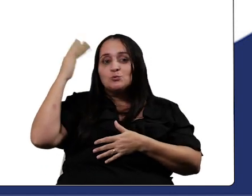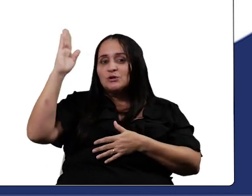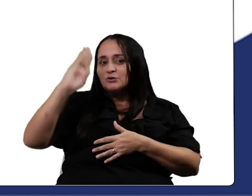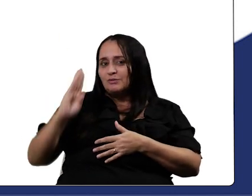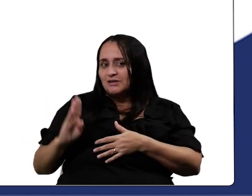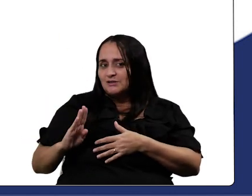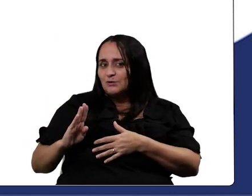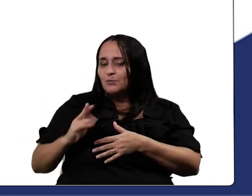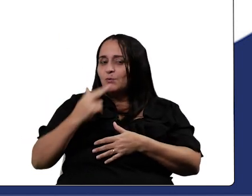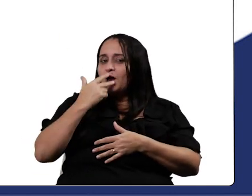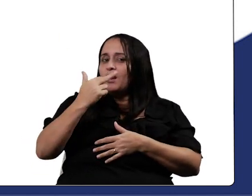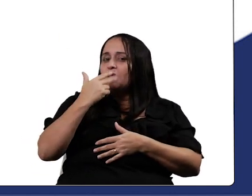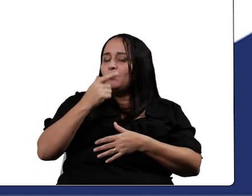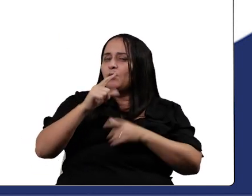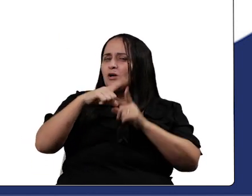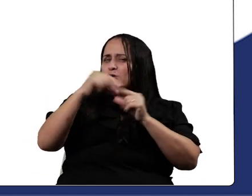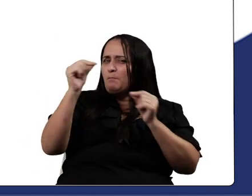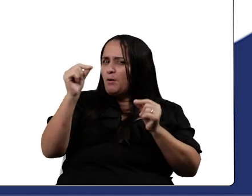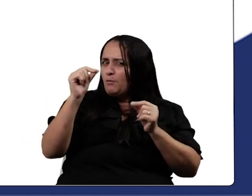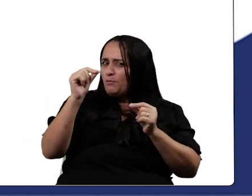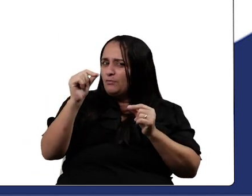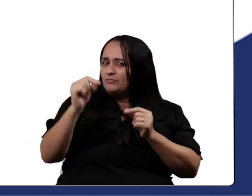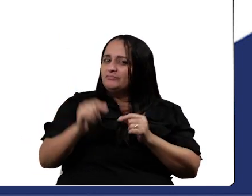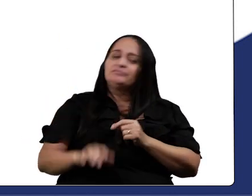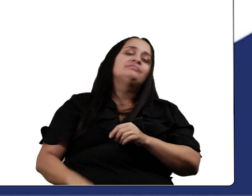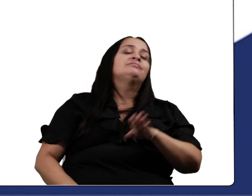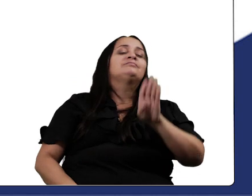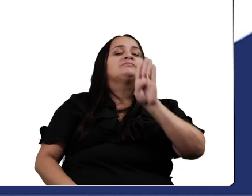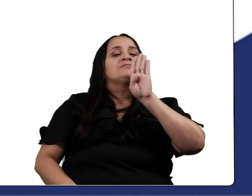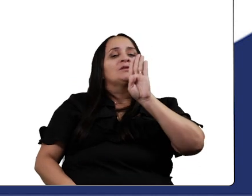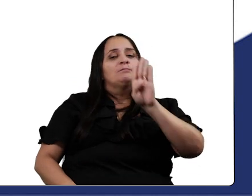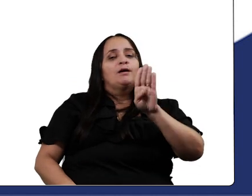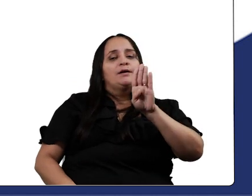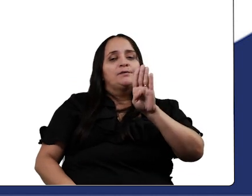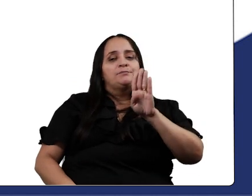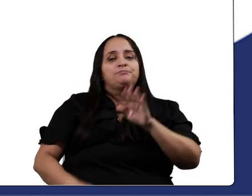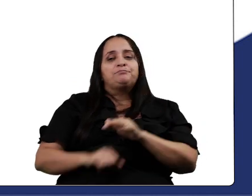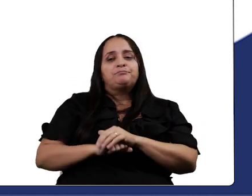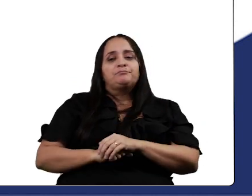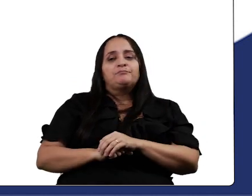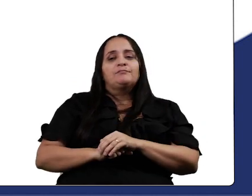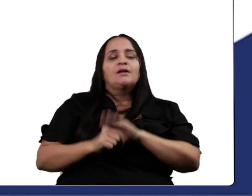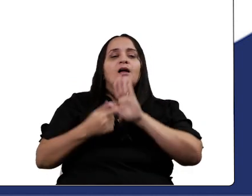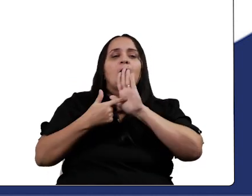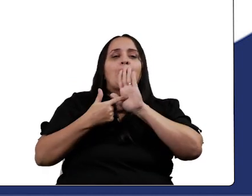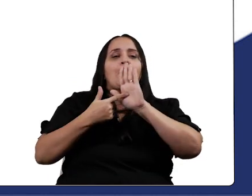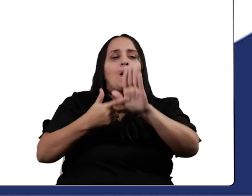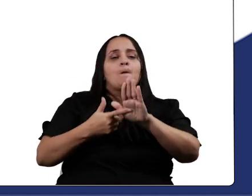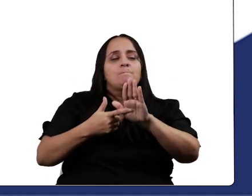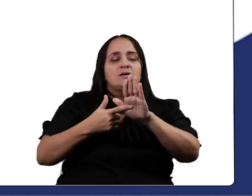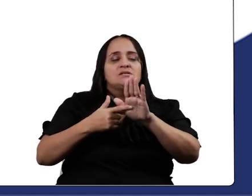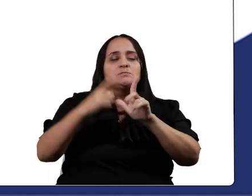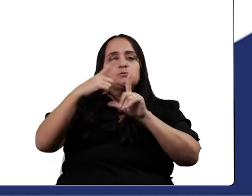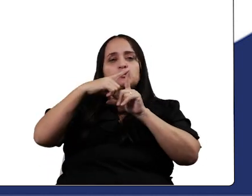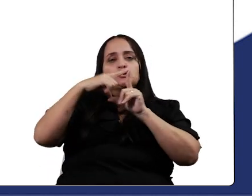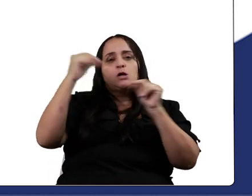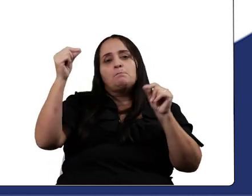Letra B. Apresenta os japoneses aos